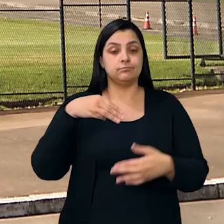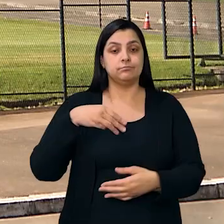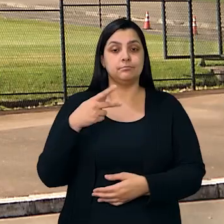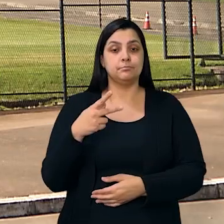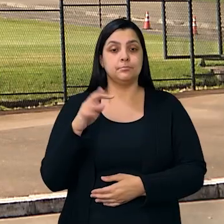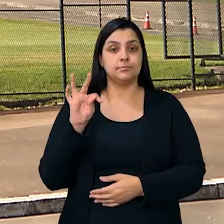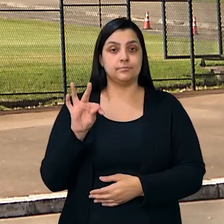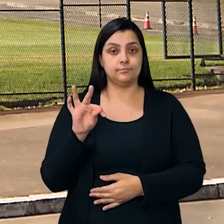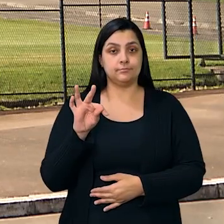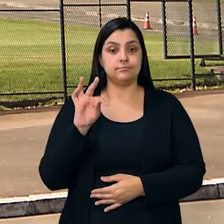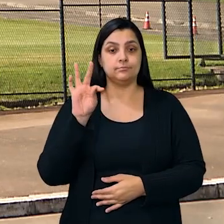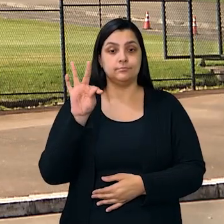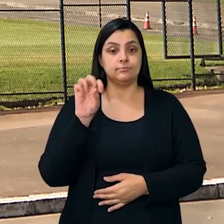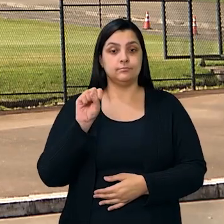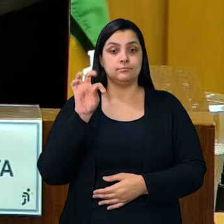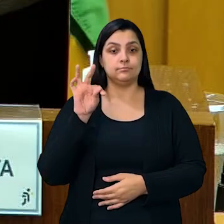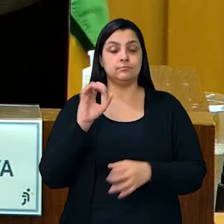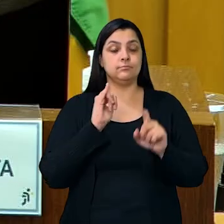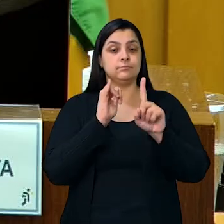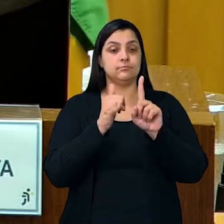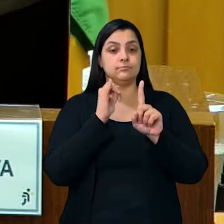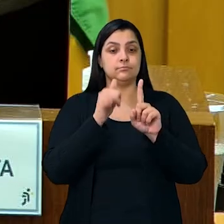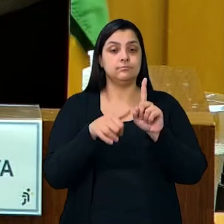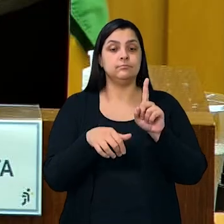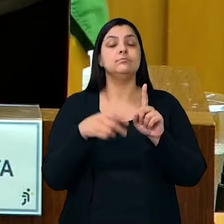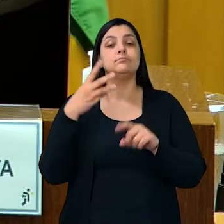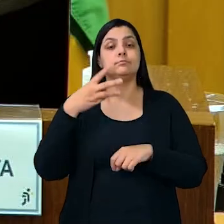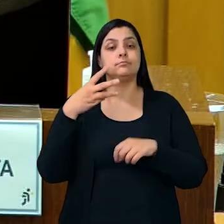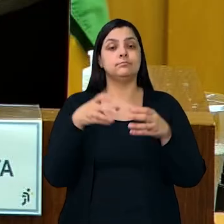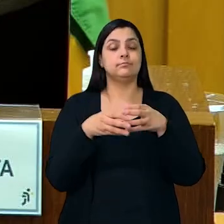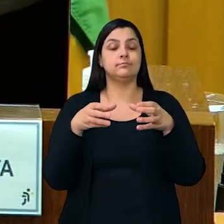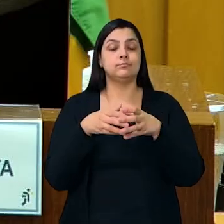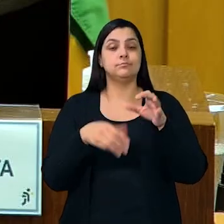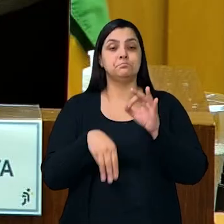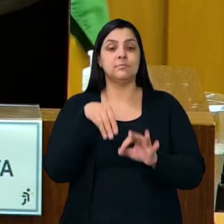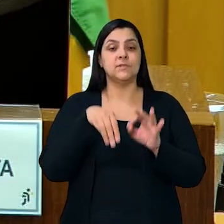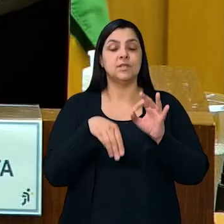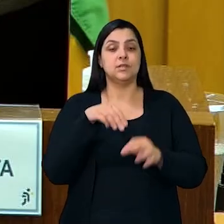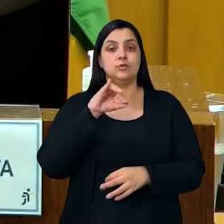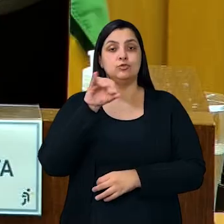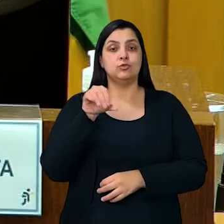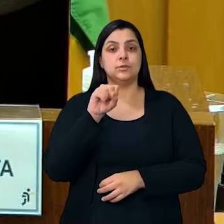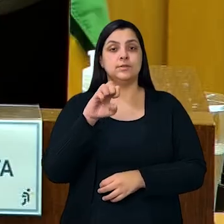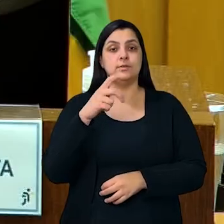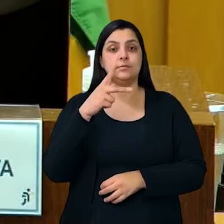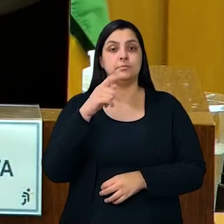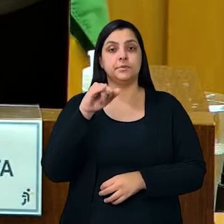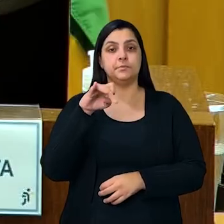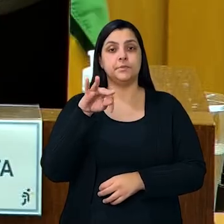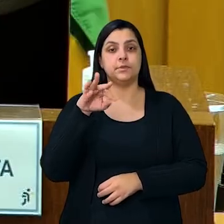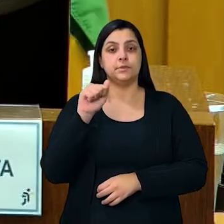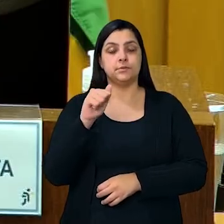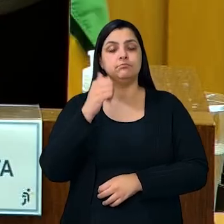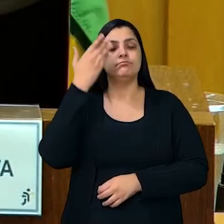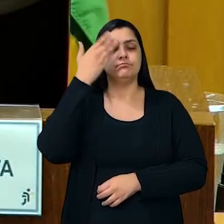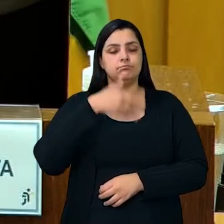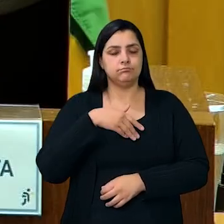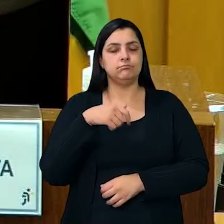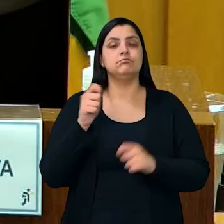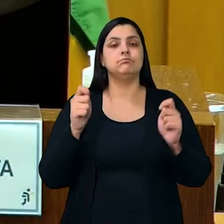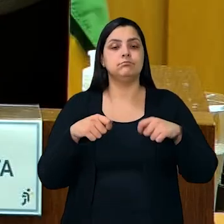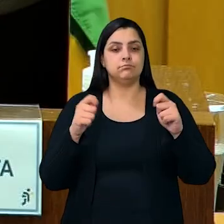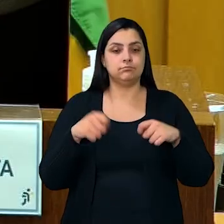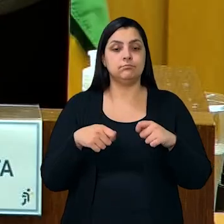Ministério Público do Trabalho no TST, o relator do caso na 3ª Turma, ministro José Roberto Pimenta, reconheceu